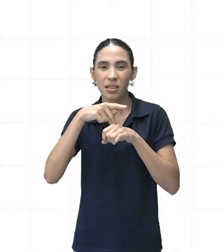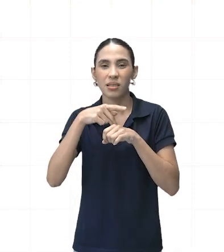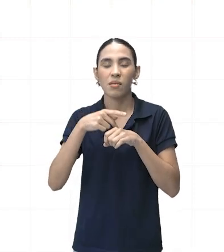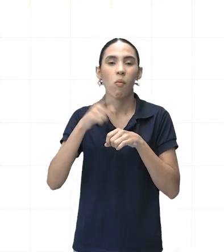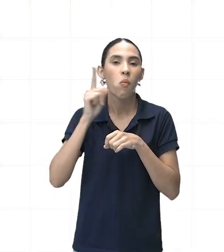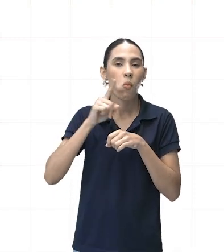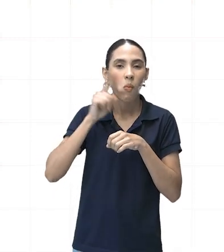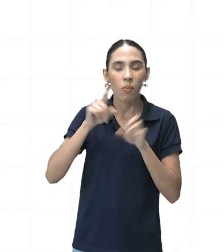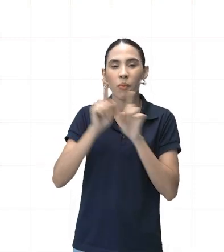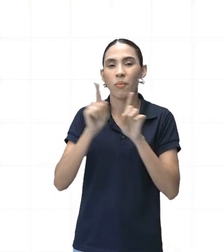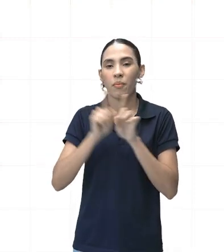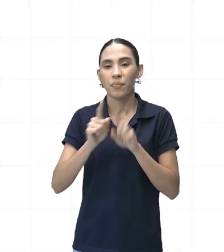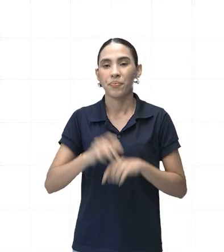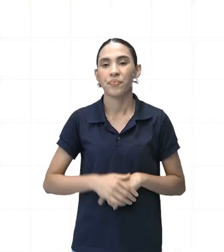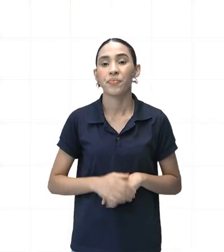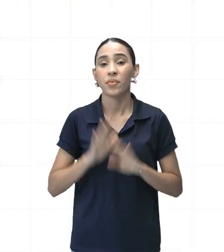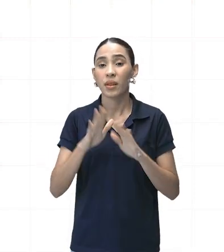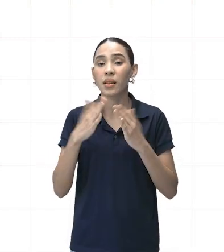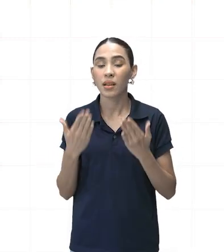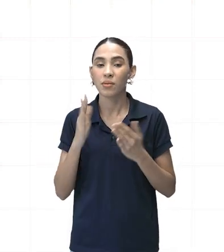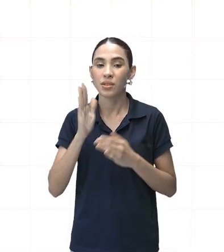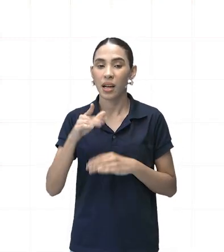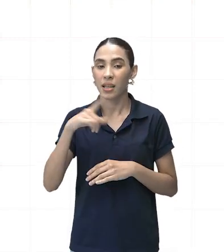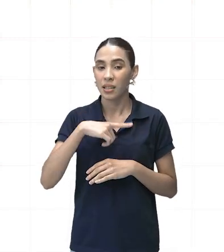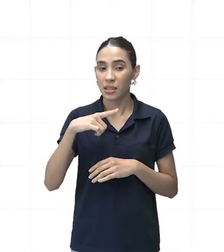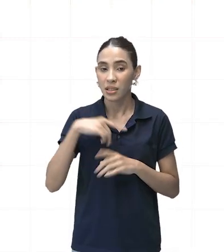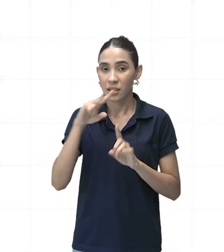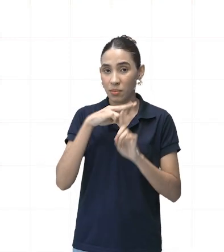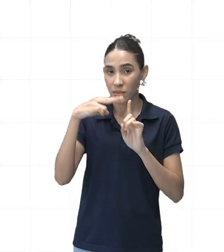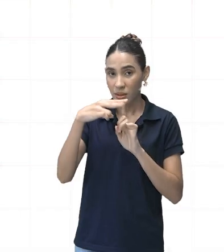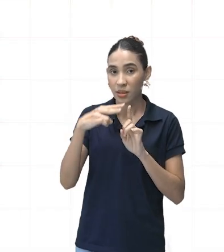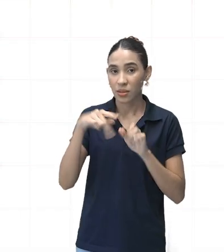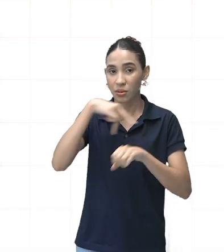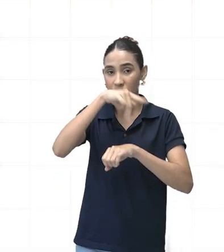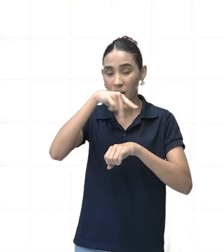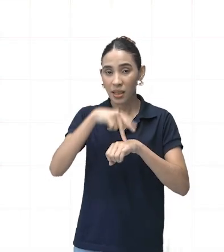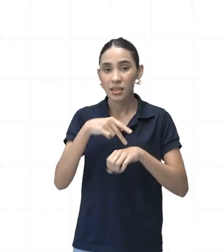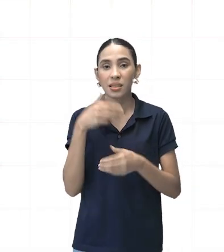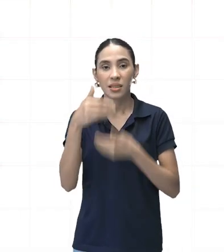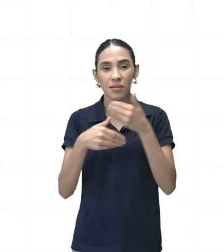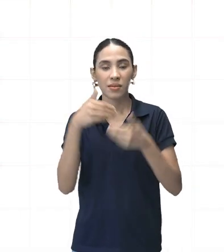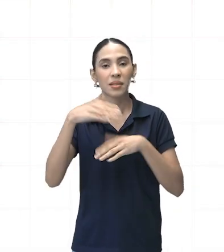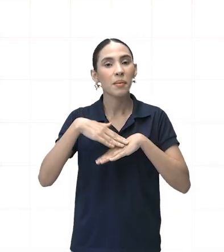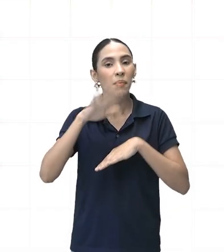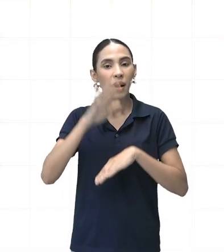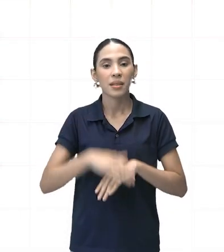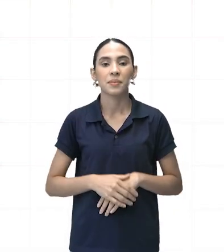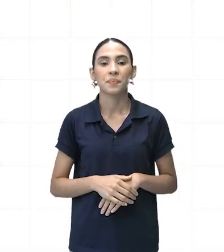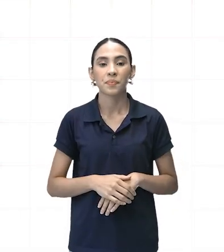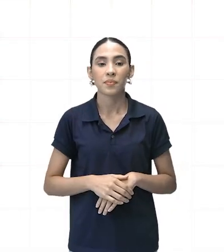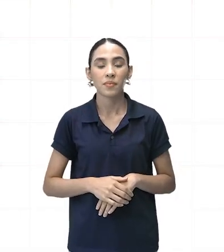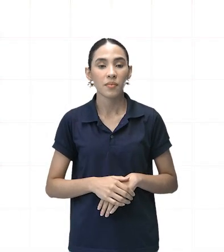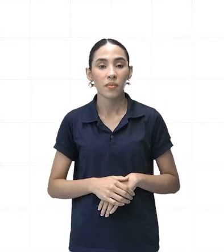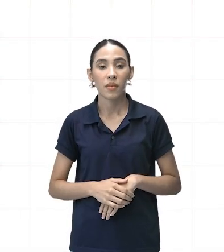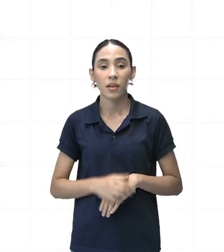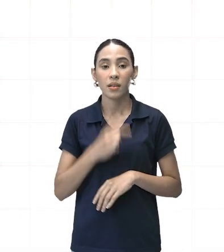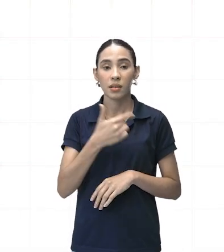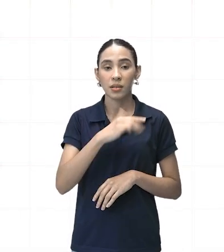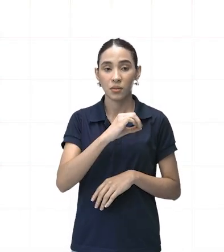os Estados Unidos, tá? Então, ele já tinha visão que esses países iam se desenvolver cada vez mais. E em